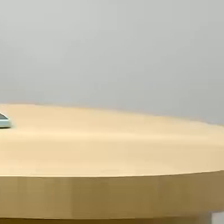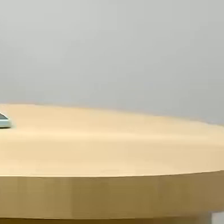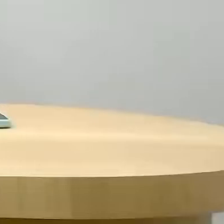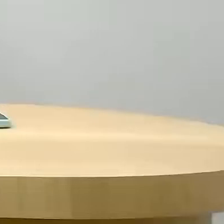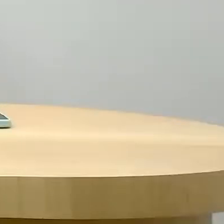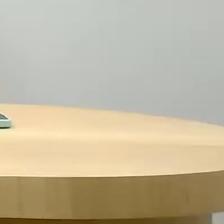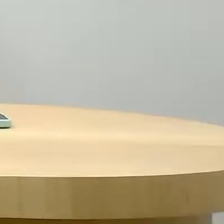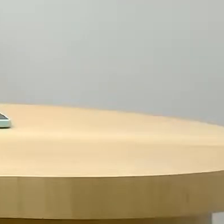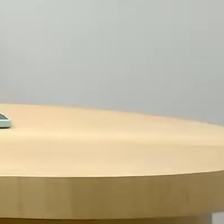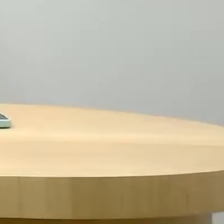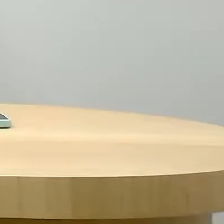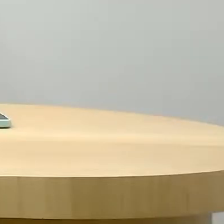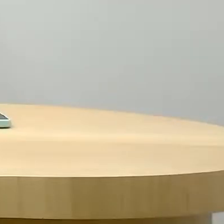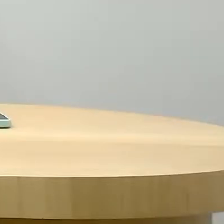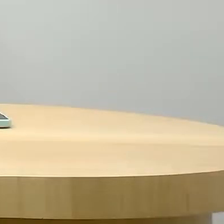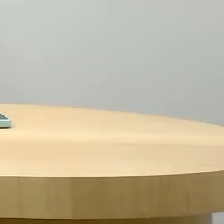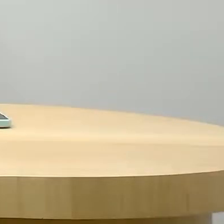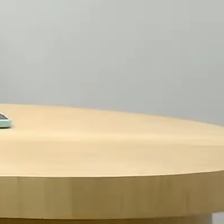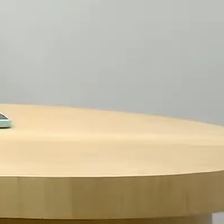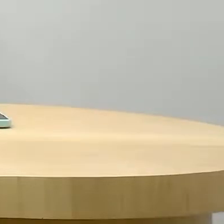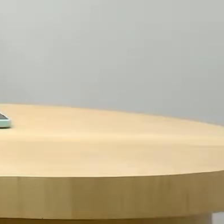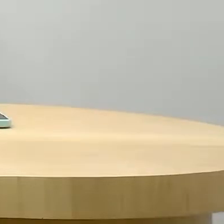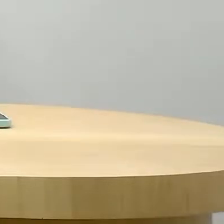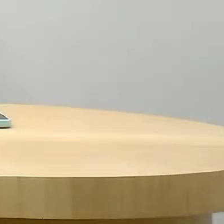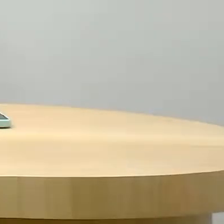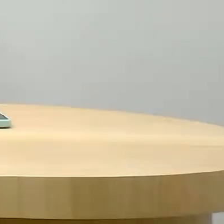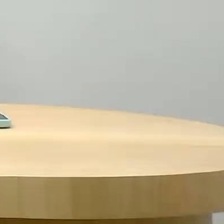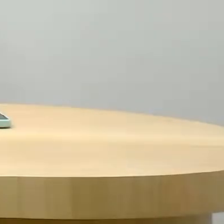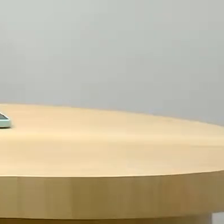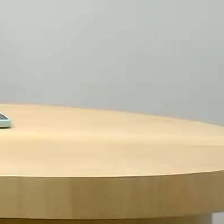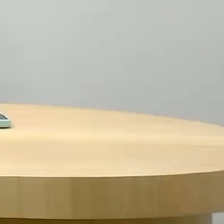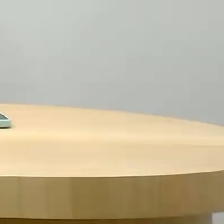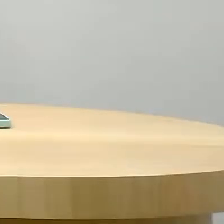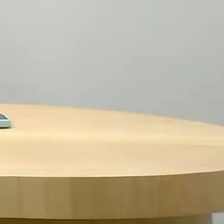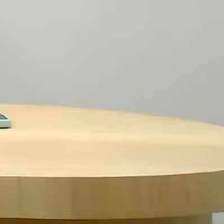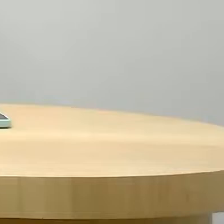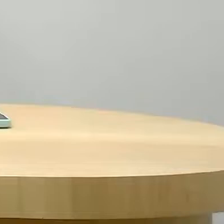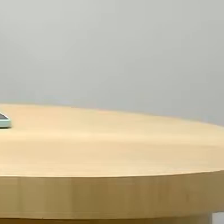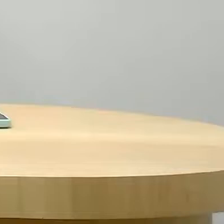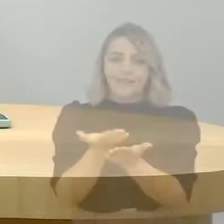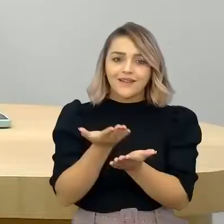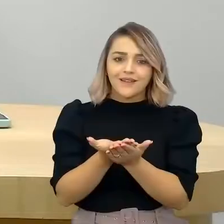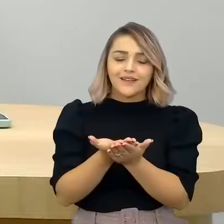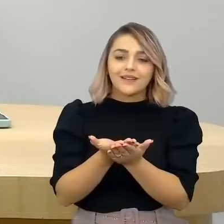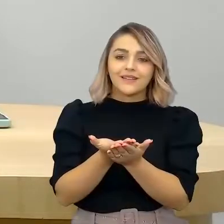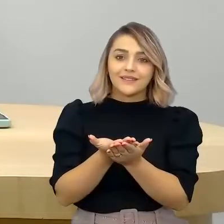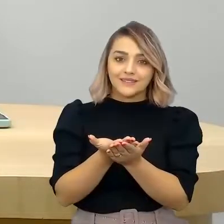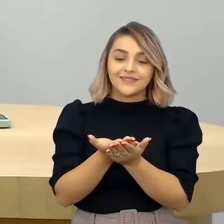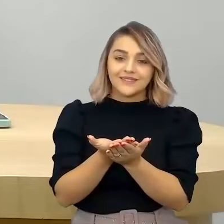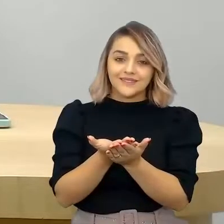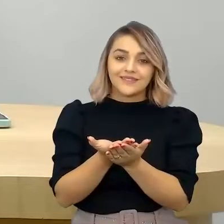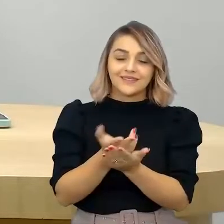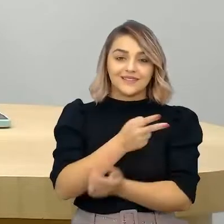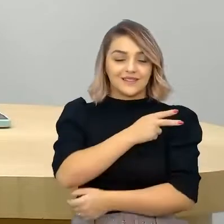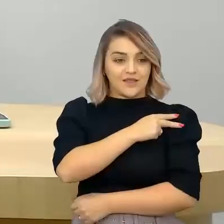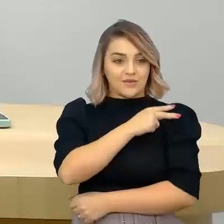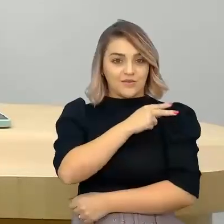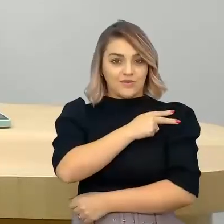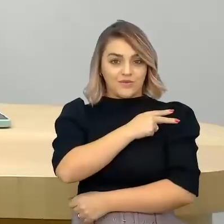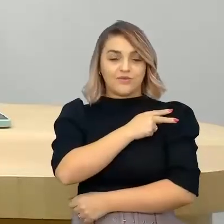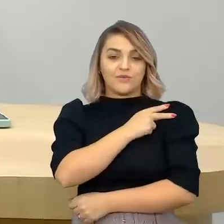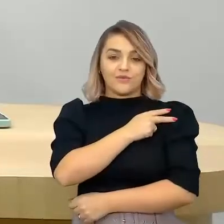Olá, alunos, professores e a todos que irão acompanhar a mais essa aula da segunda série do ensino médio. Nós estamos aí